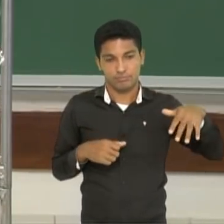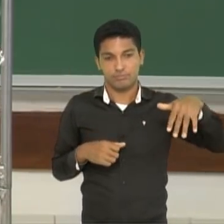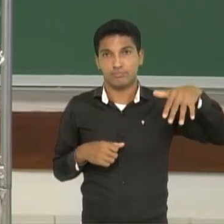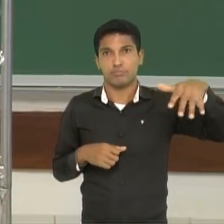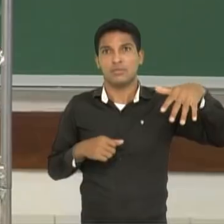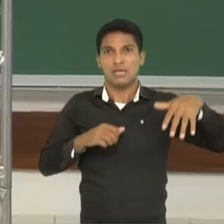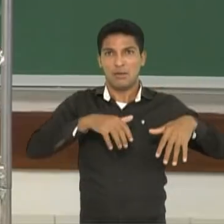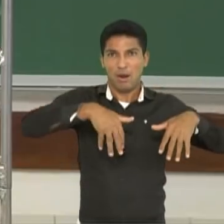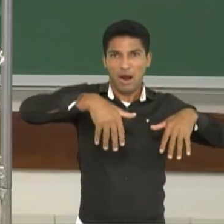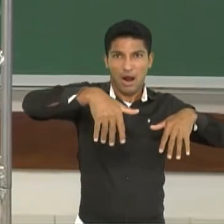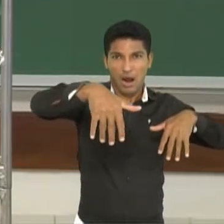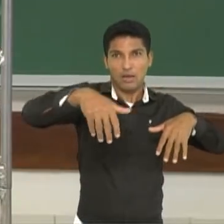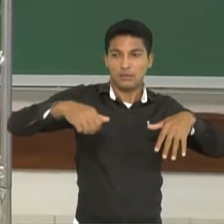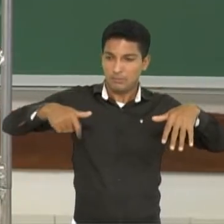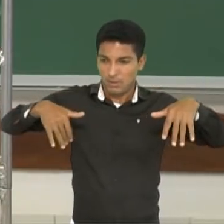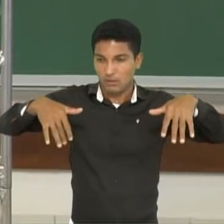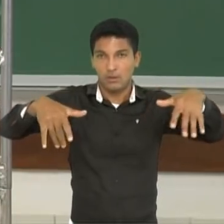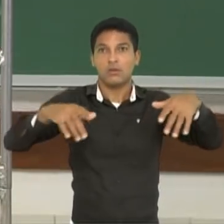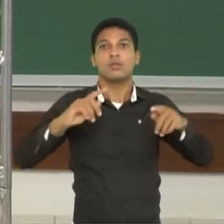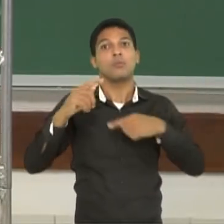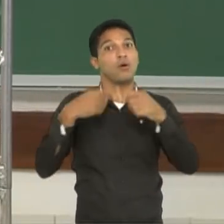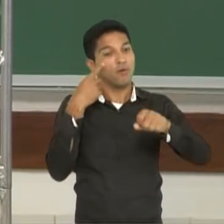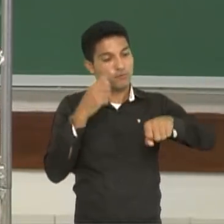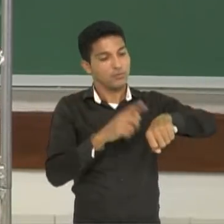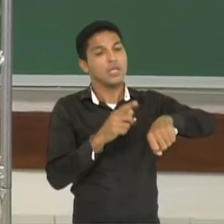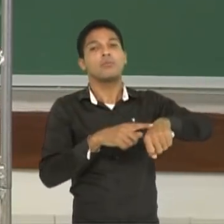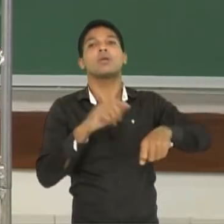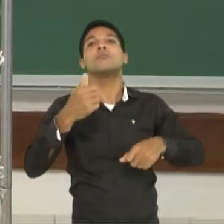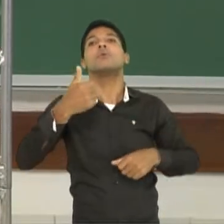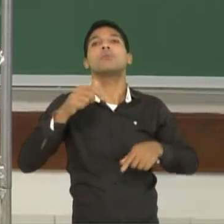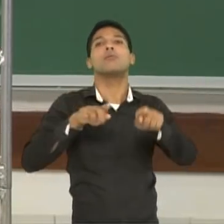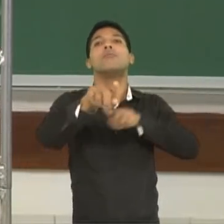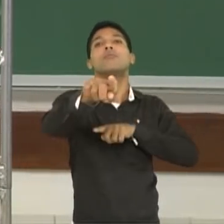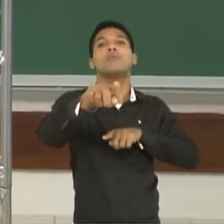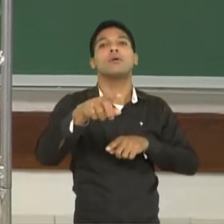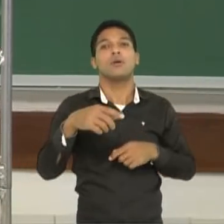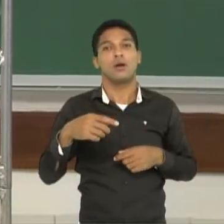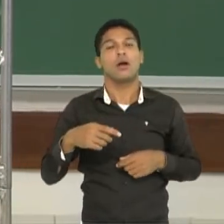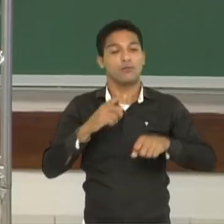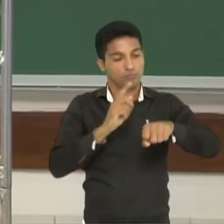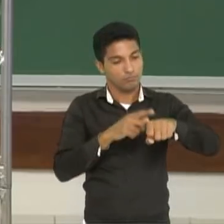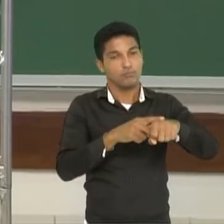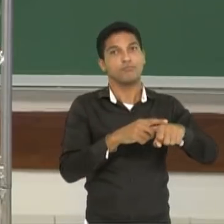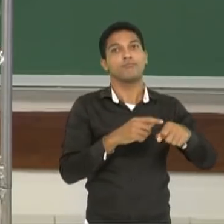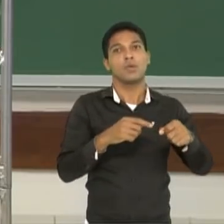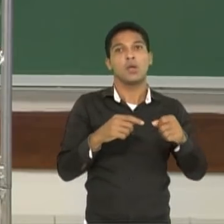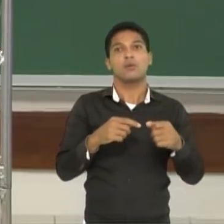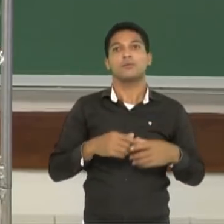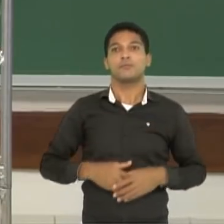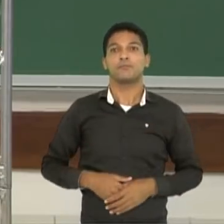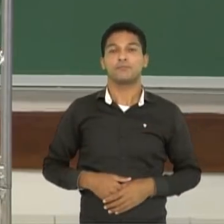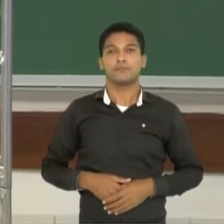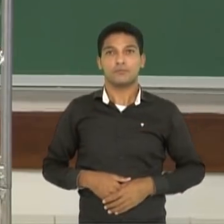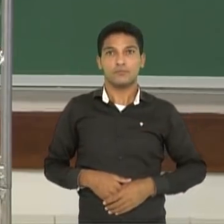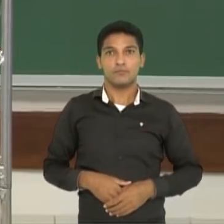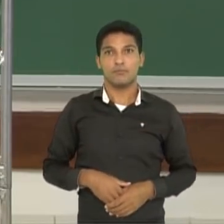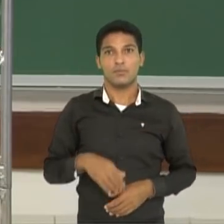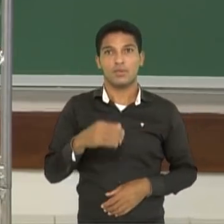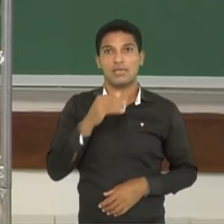são classificados conforme o tempo que conseguiu na sua bateria. Então, mesmo que você tenha corrido lá na